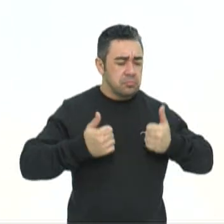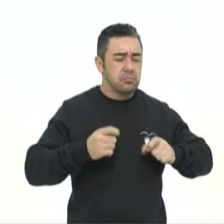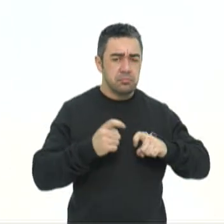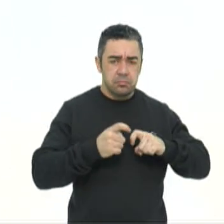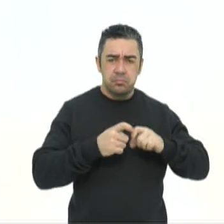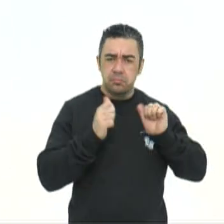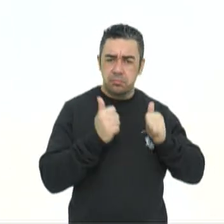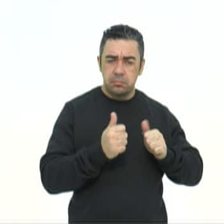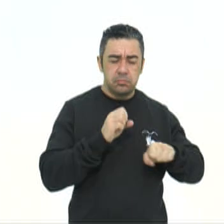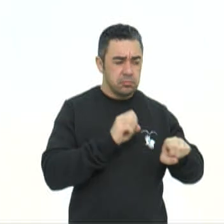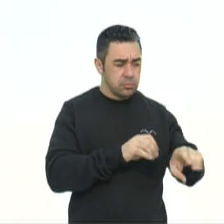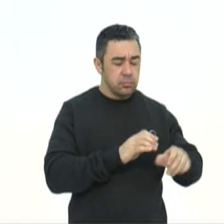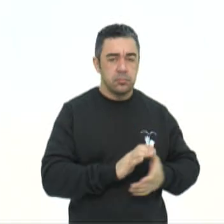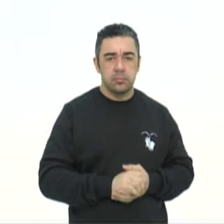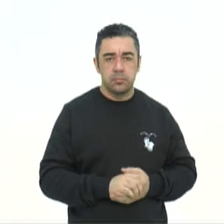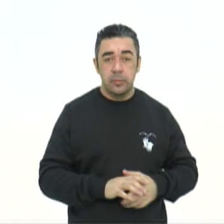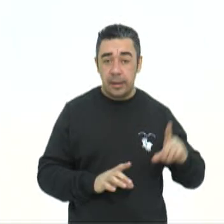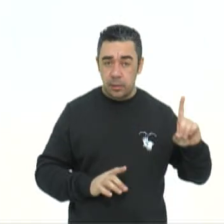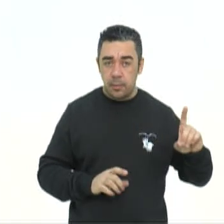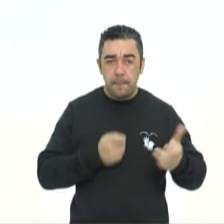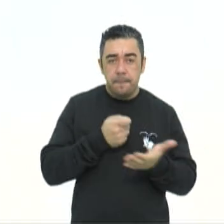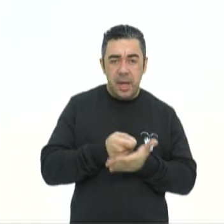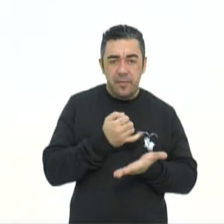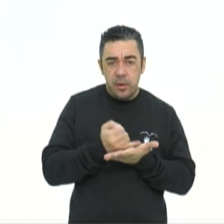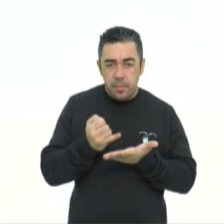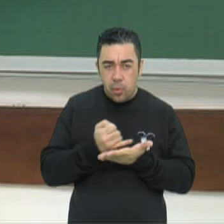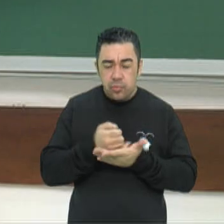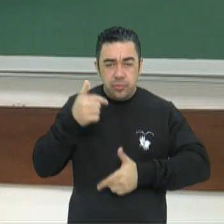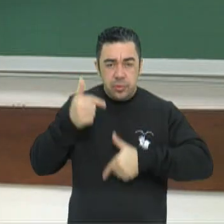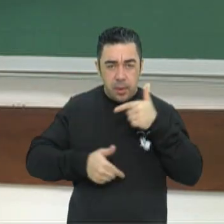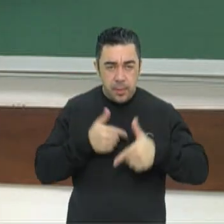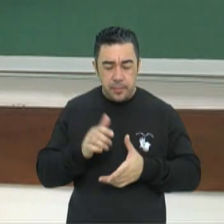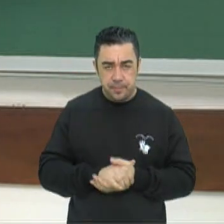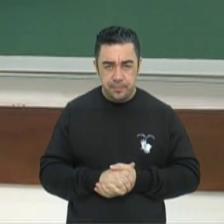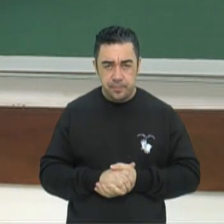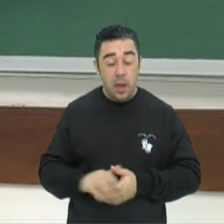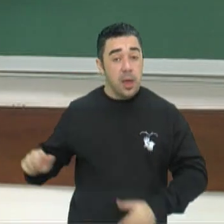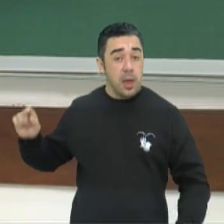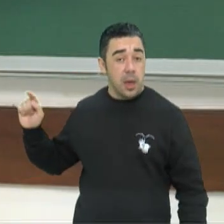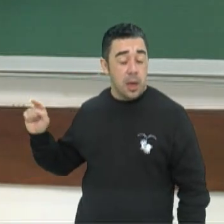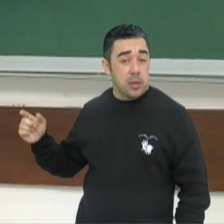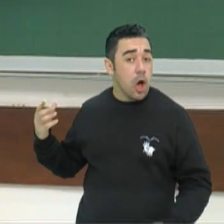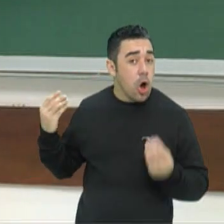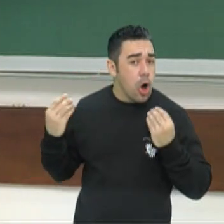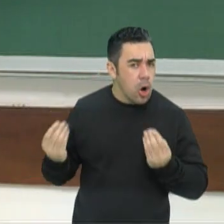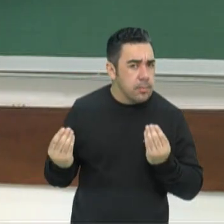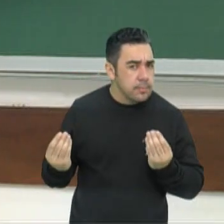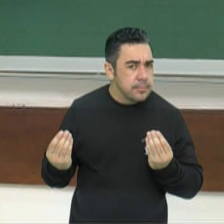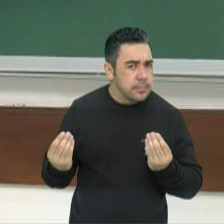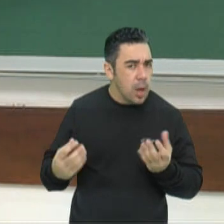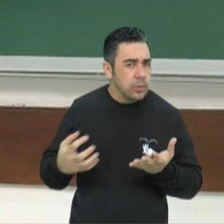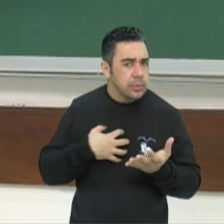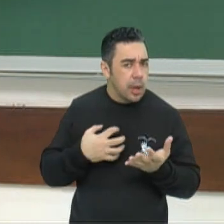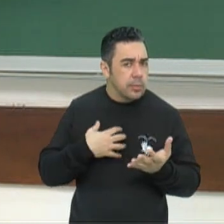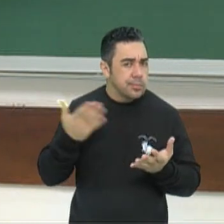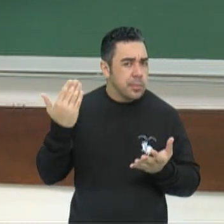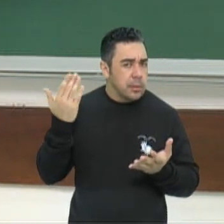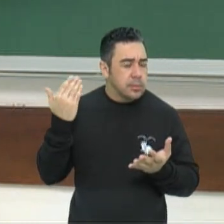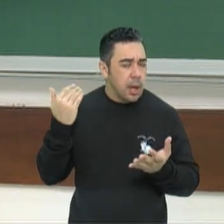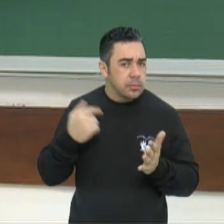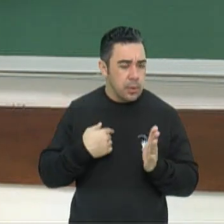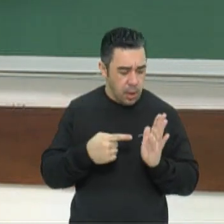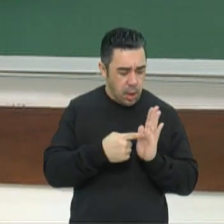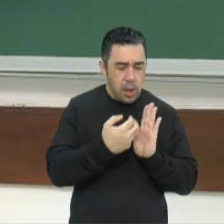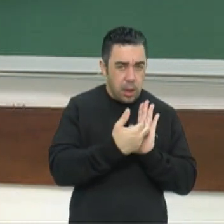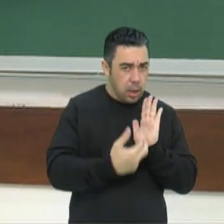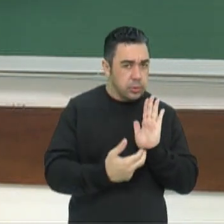D. Pagavam impostos por meio de trabalhos. Esse quiz diz respeito a como os indígenas estavam sendo tratados com base no